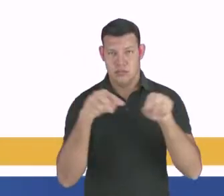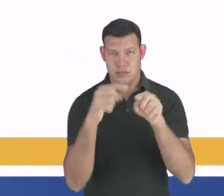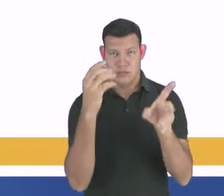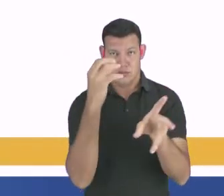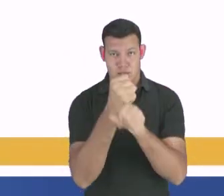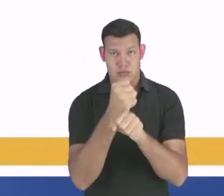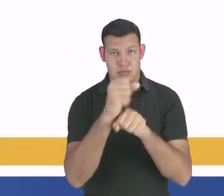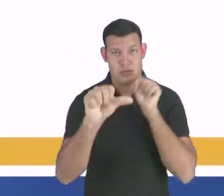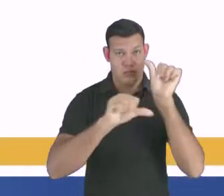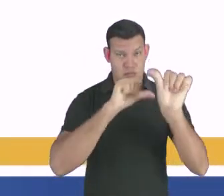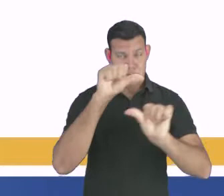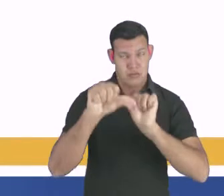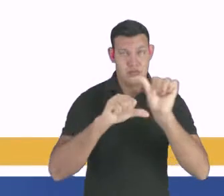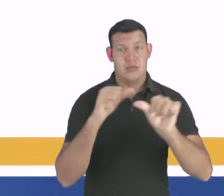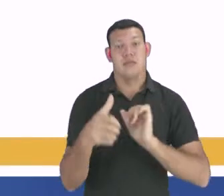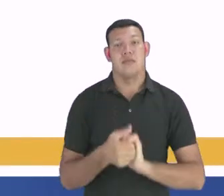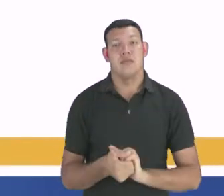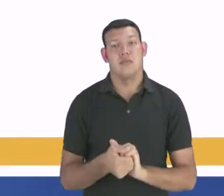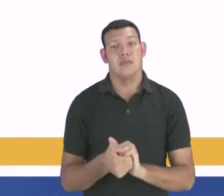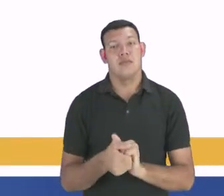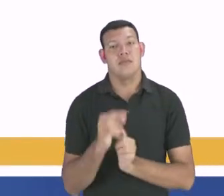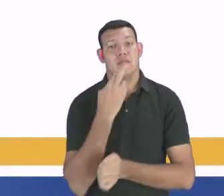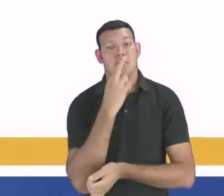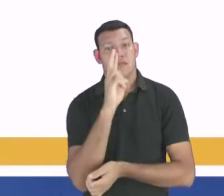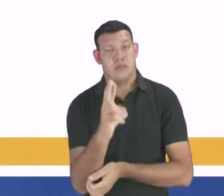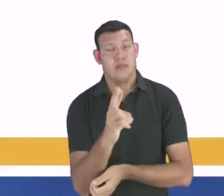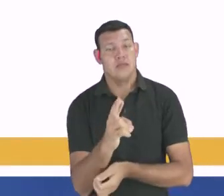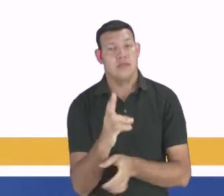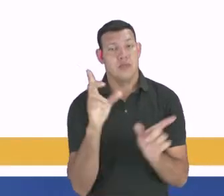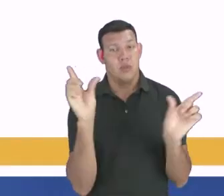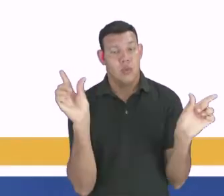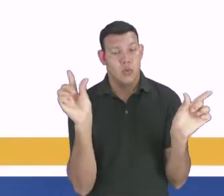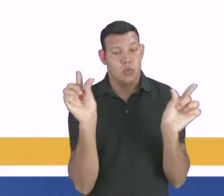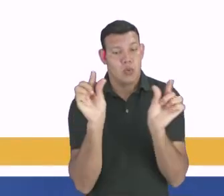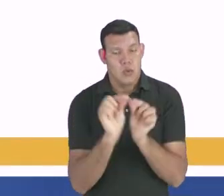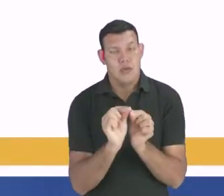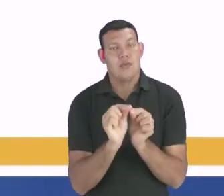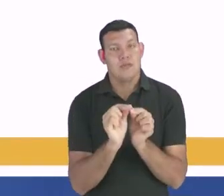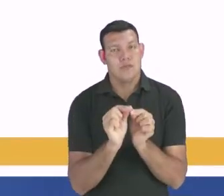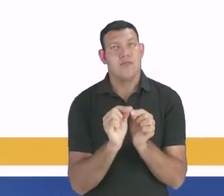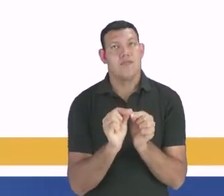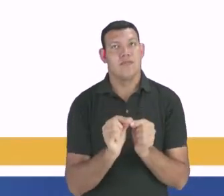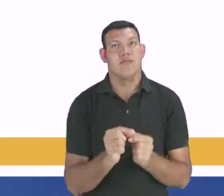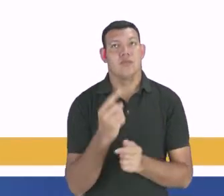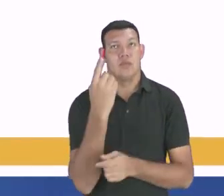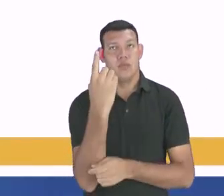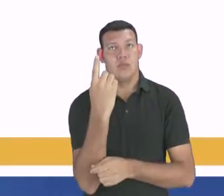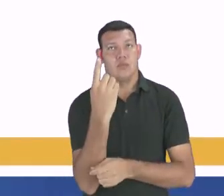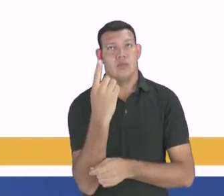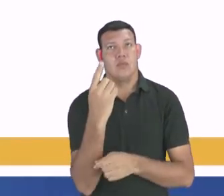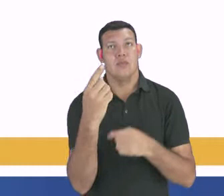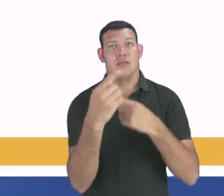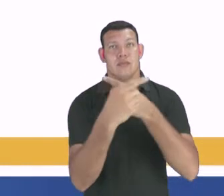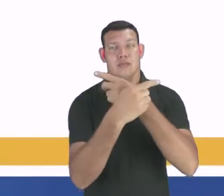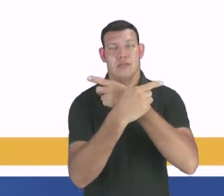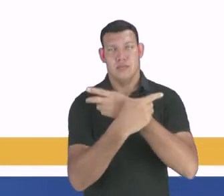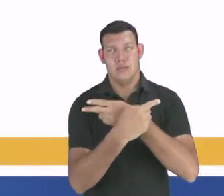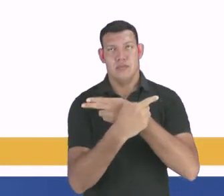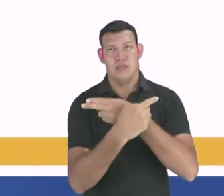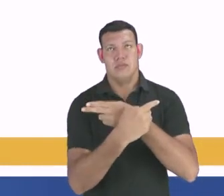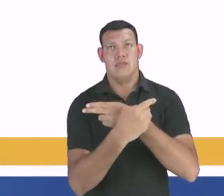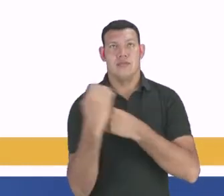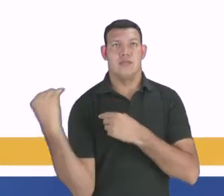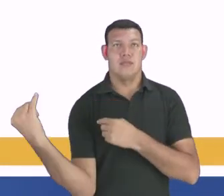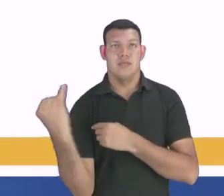e transformadas, podem ser reduzidas a pelo menos uma inequação fundamentais. Vamos conhecê-las a